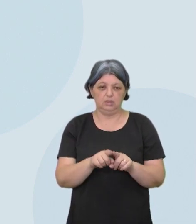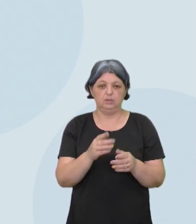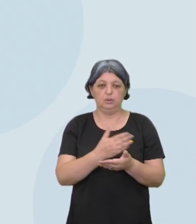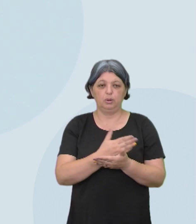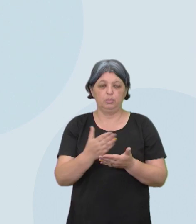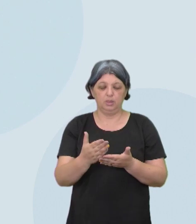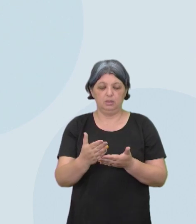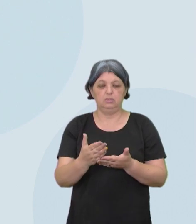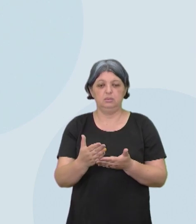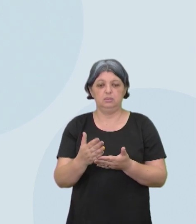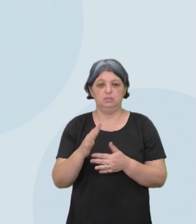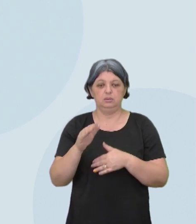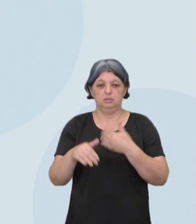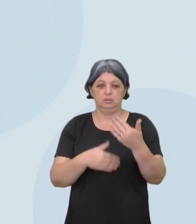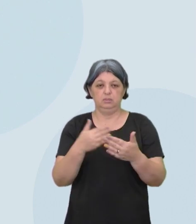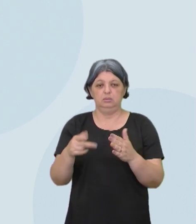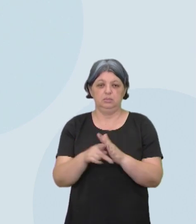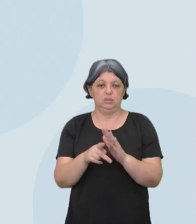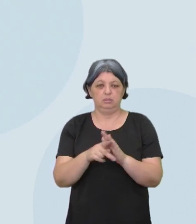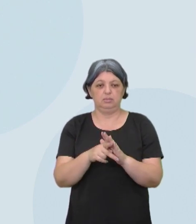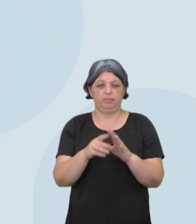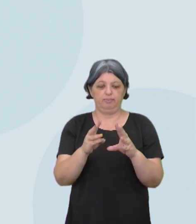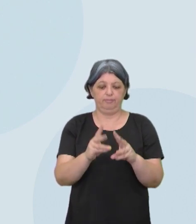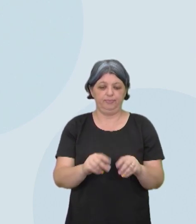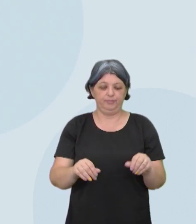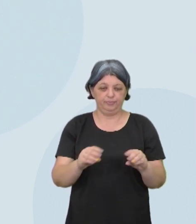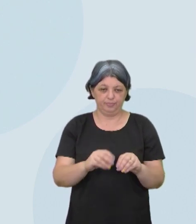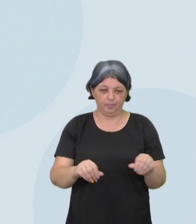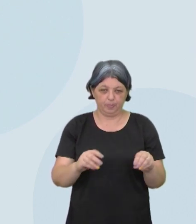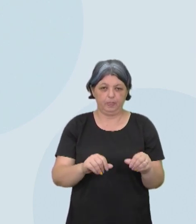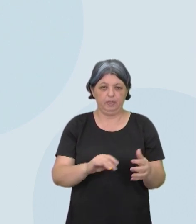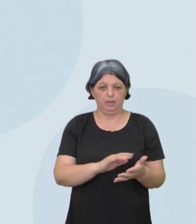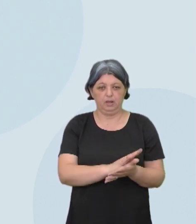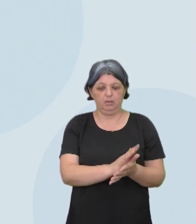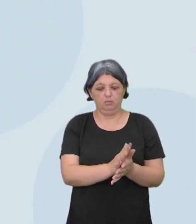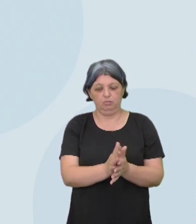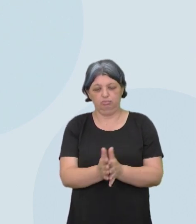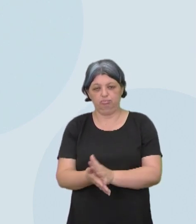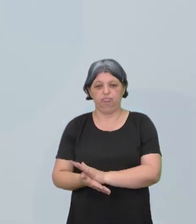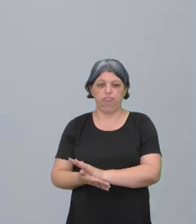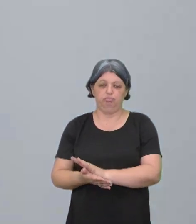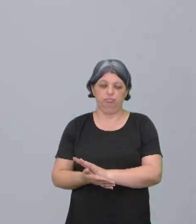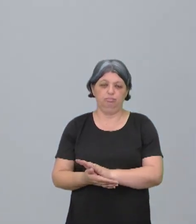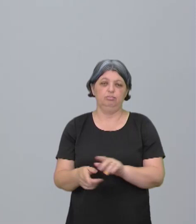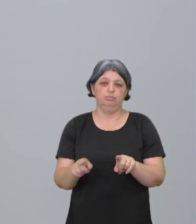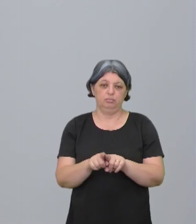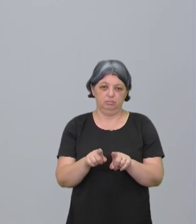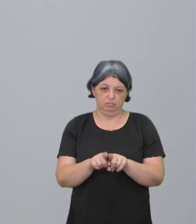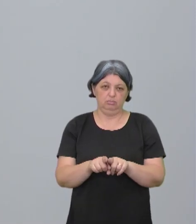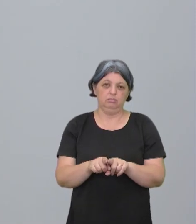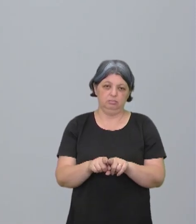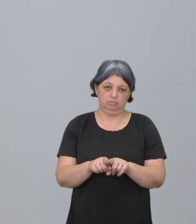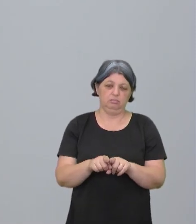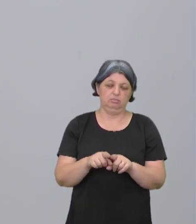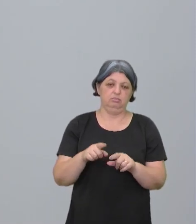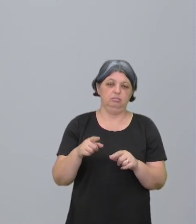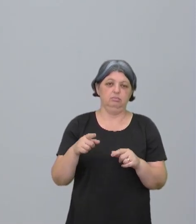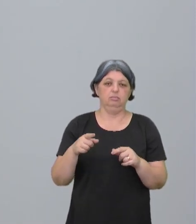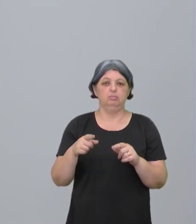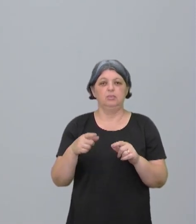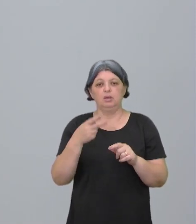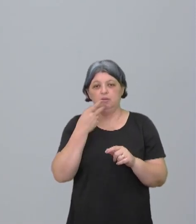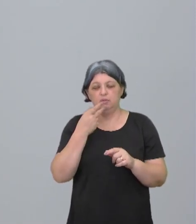o processo aí, olha, de degradação do solo, ou seja, a gente abordou a questão da degradação do solo e,